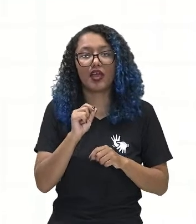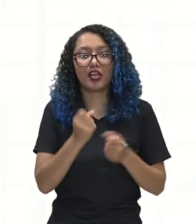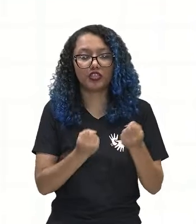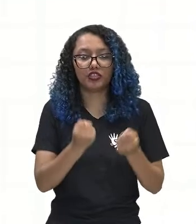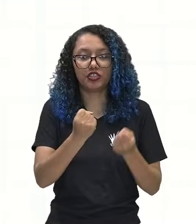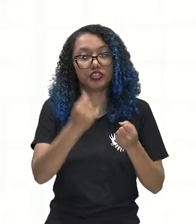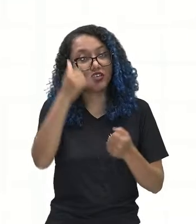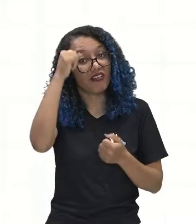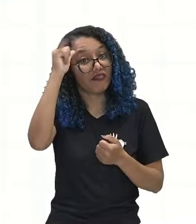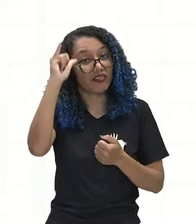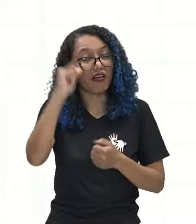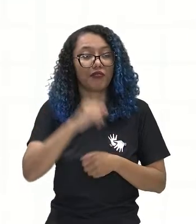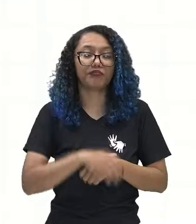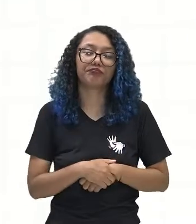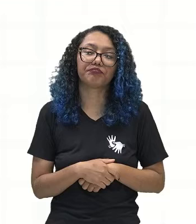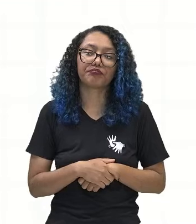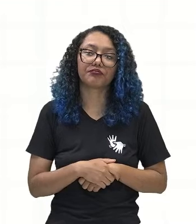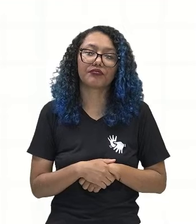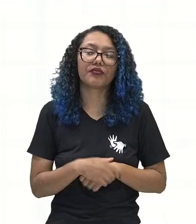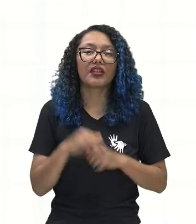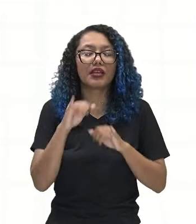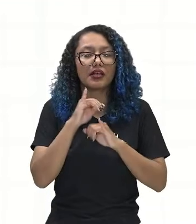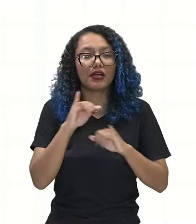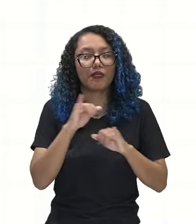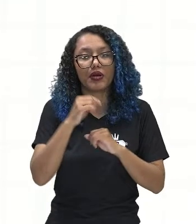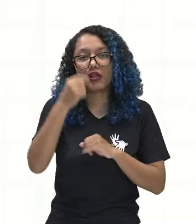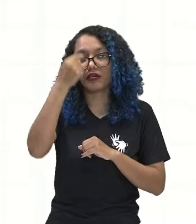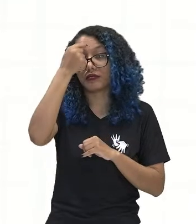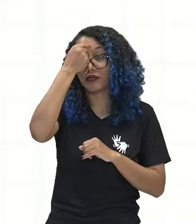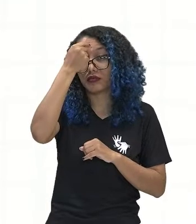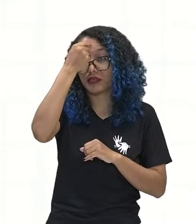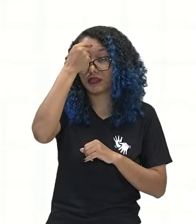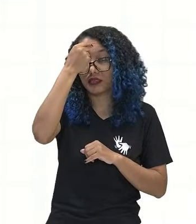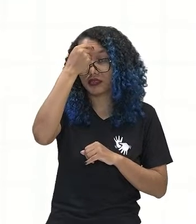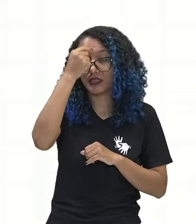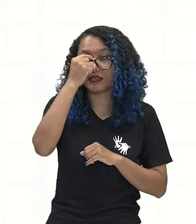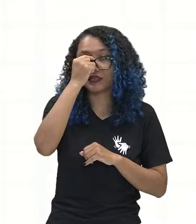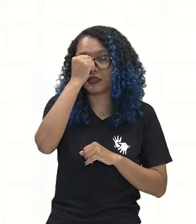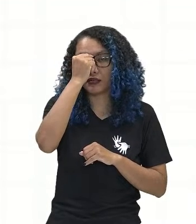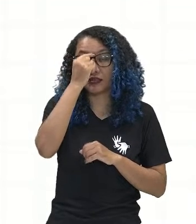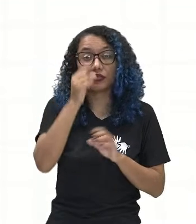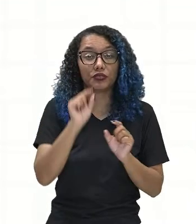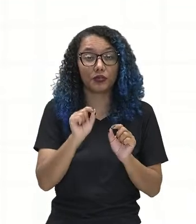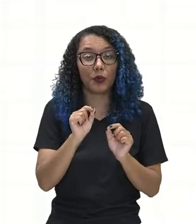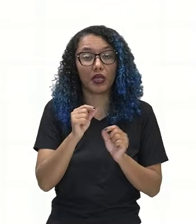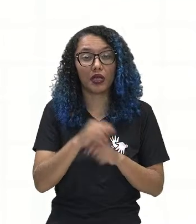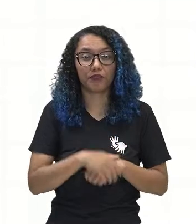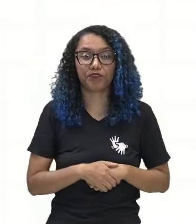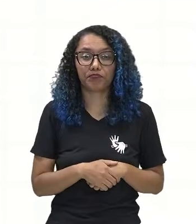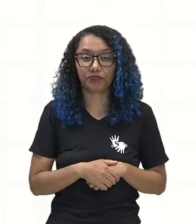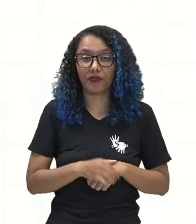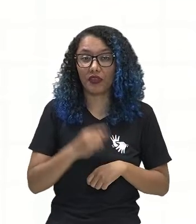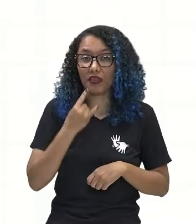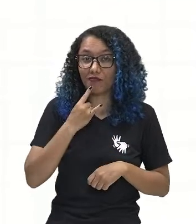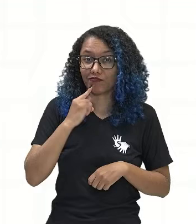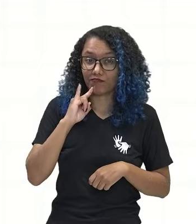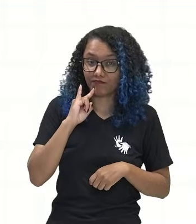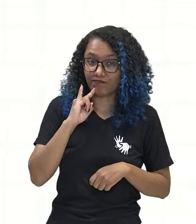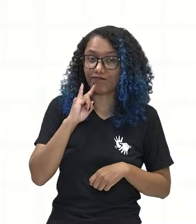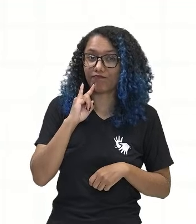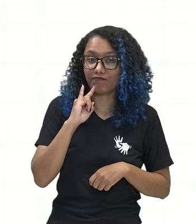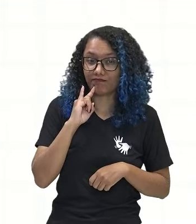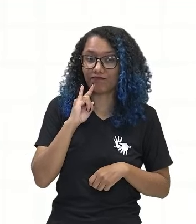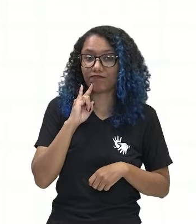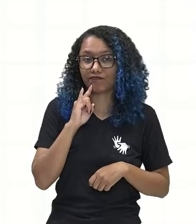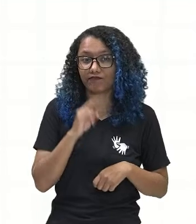temos uma propaganda, né, numa campanha de conscientização do uso do álcool no volante. Veja que